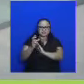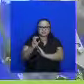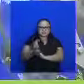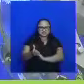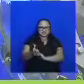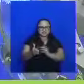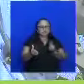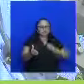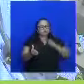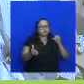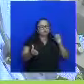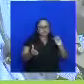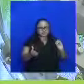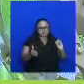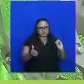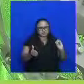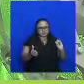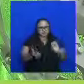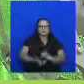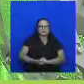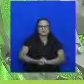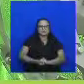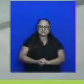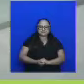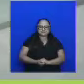número 0.